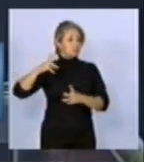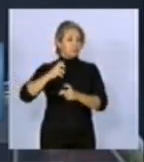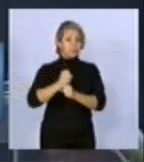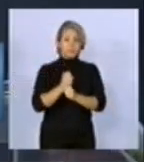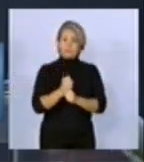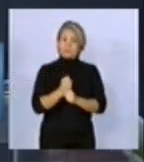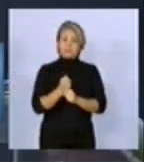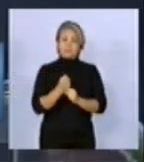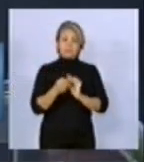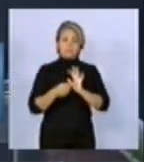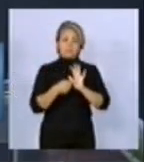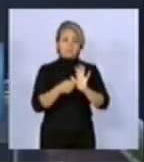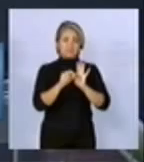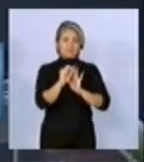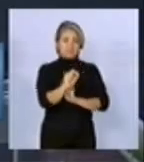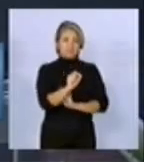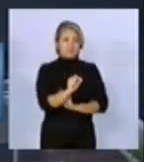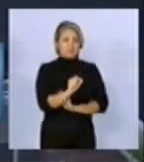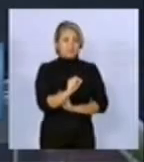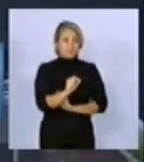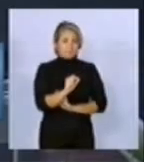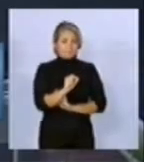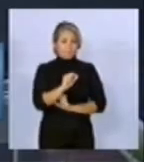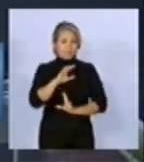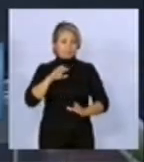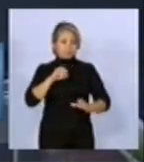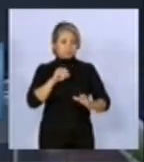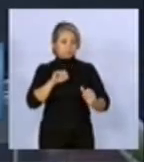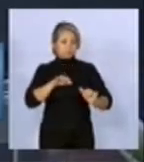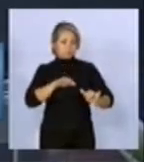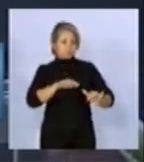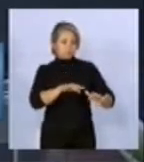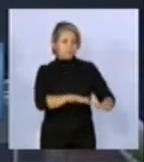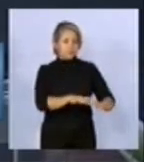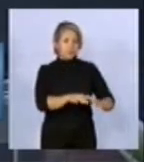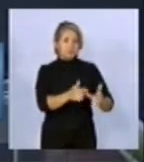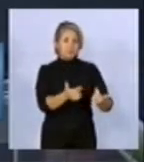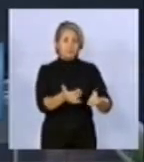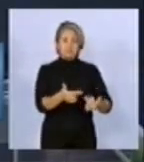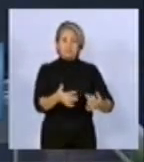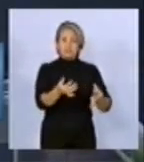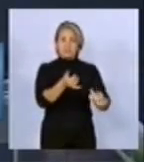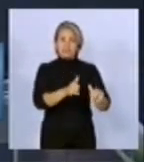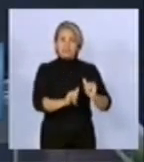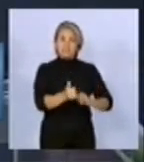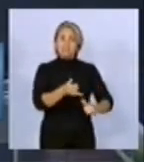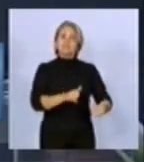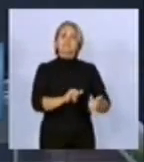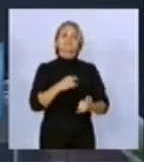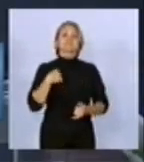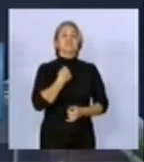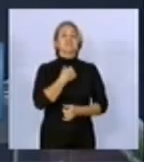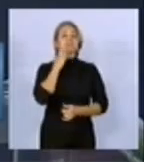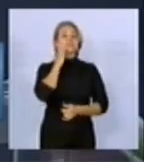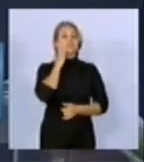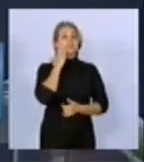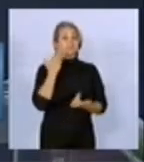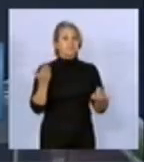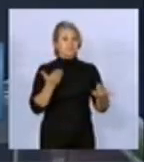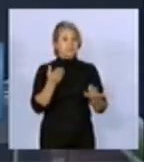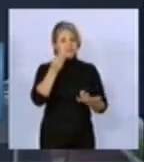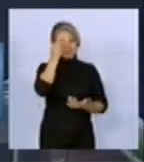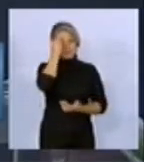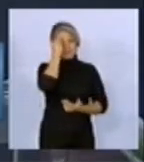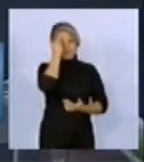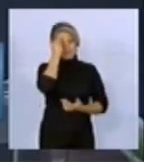demonstram que a a concentração do agente químico que nós consideramos nesse sentido ah